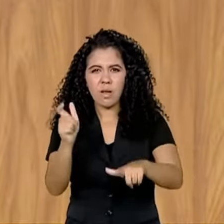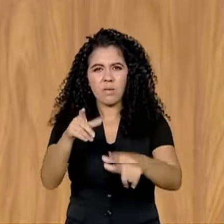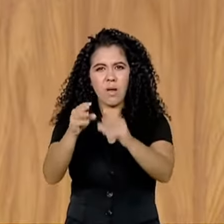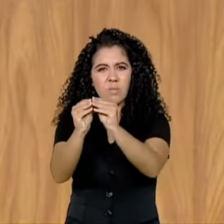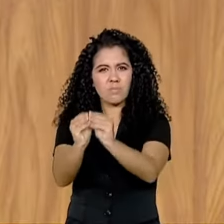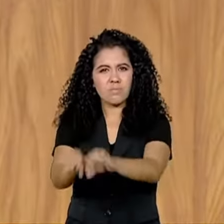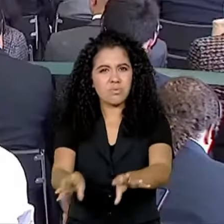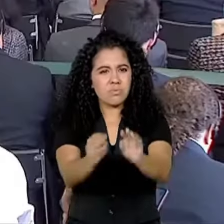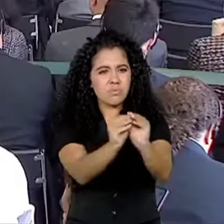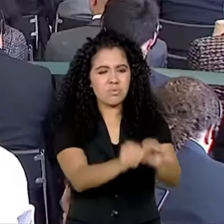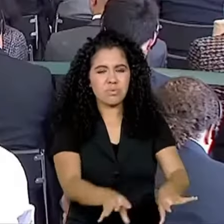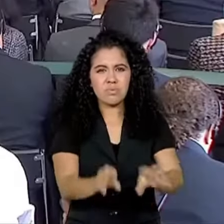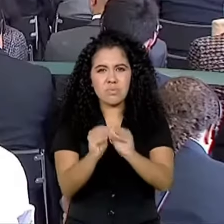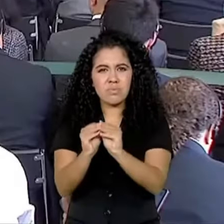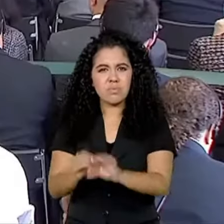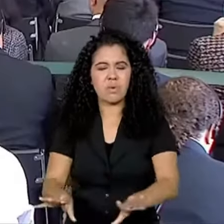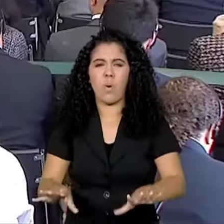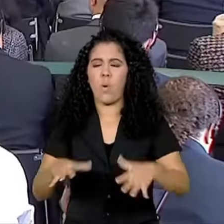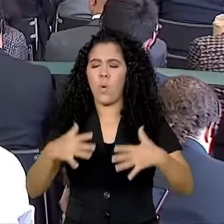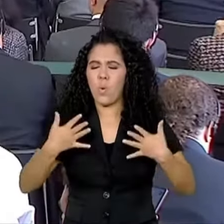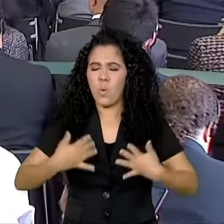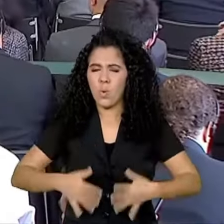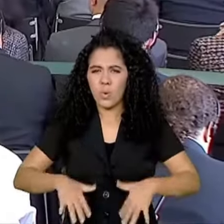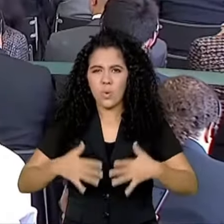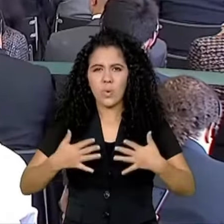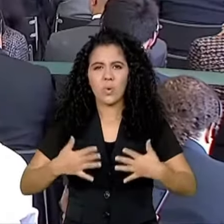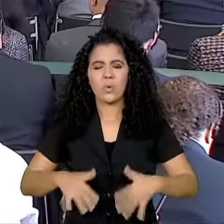destruída praticamente, ou pelo menos bastante